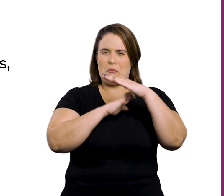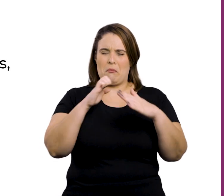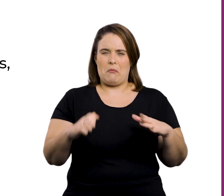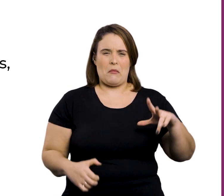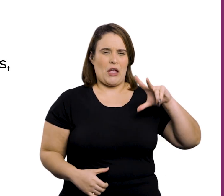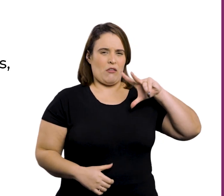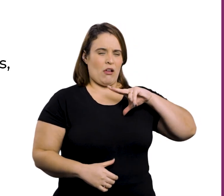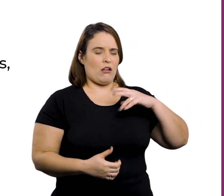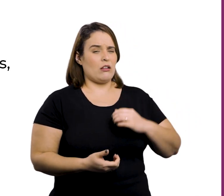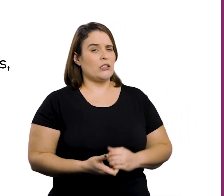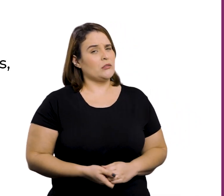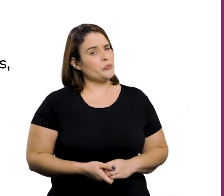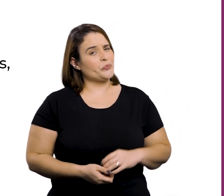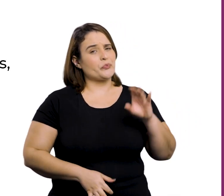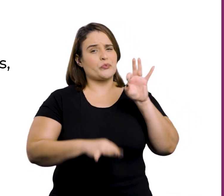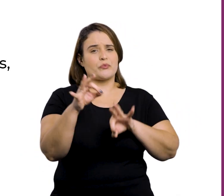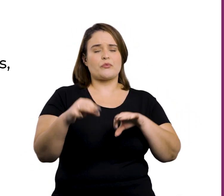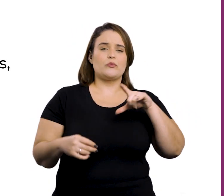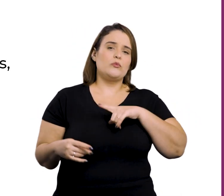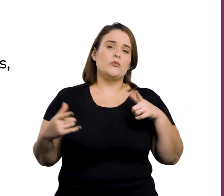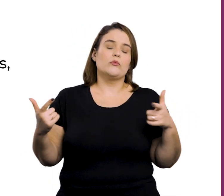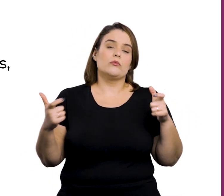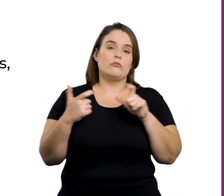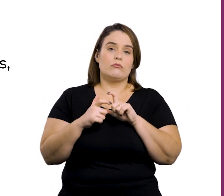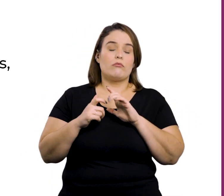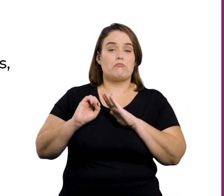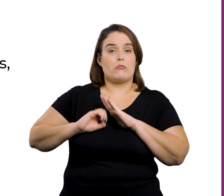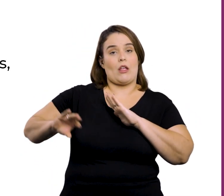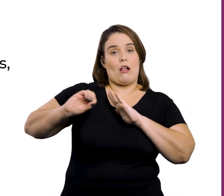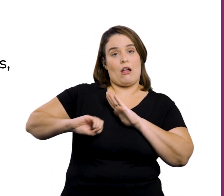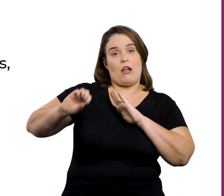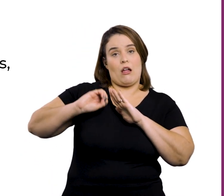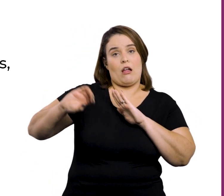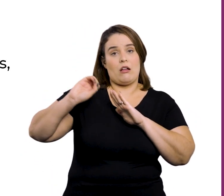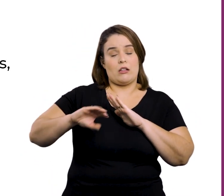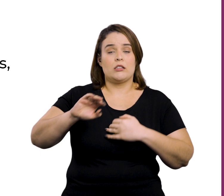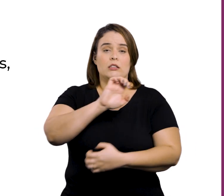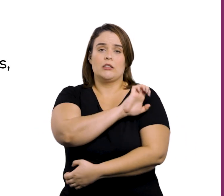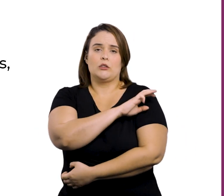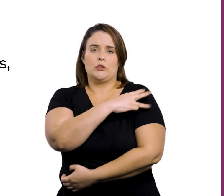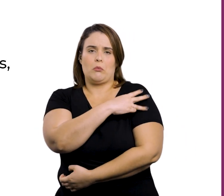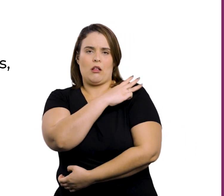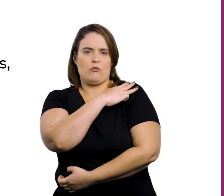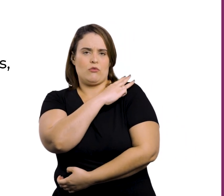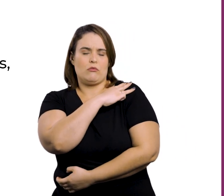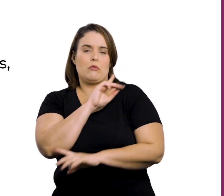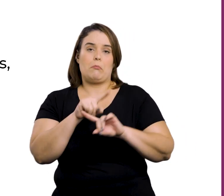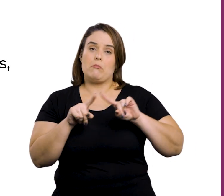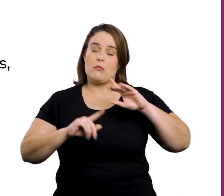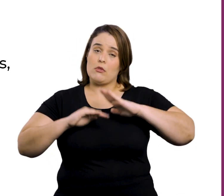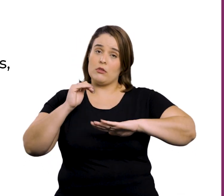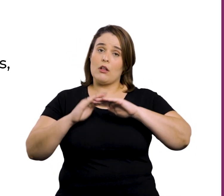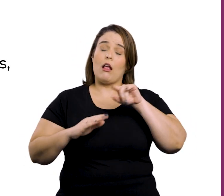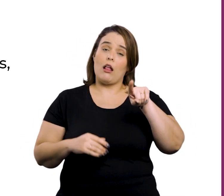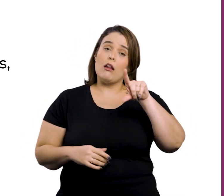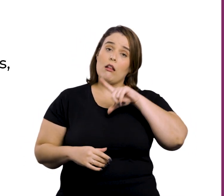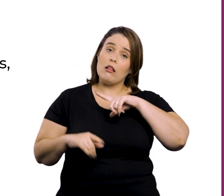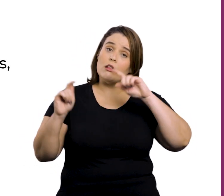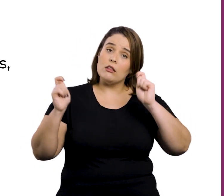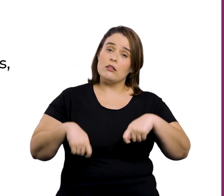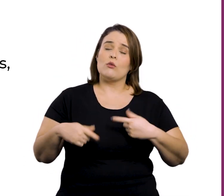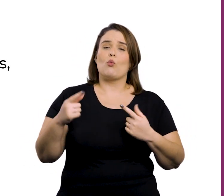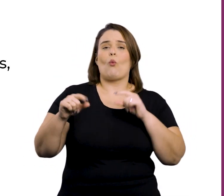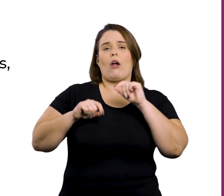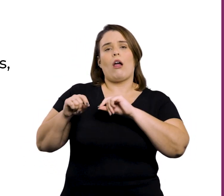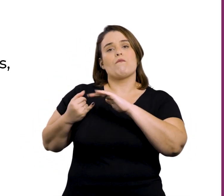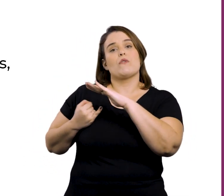o projeto alegava ter por objetivo a diminuição da evasão no ensino médio. Contudo, na prática, ele abria espaço